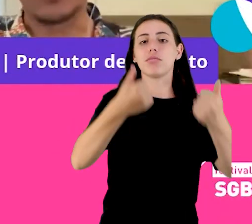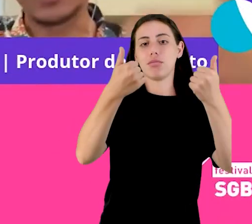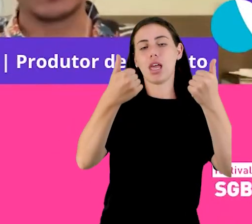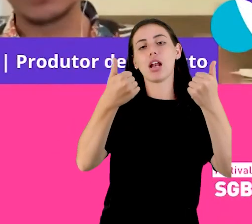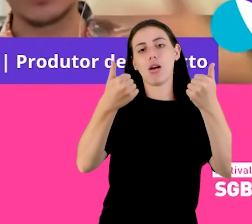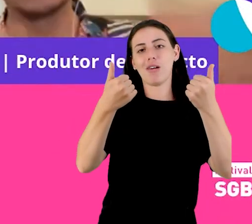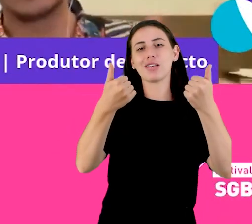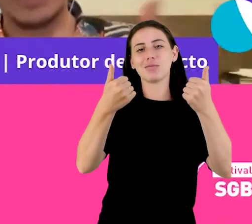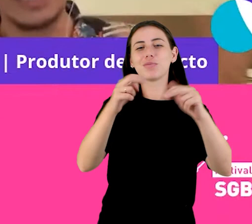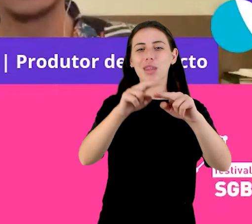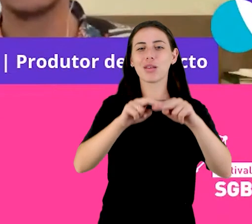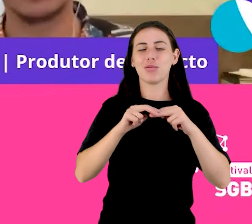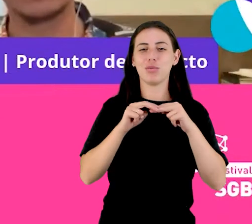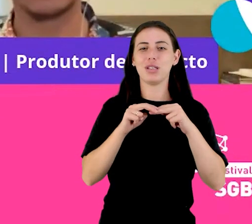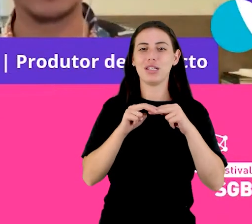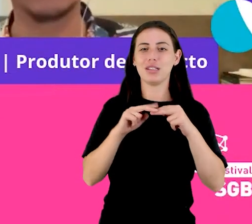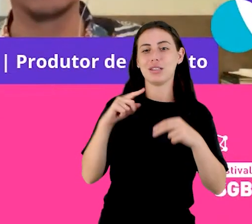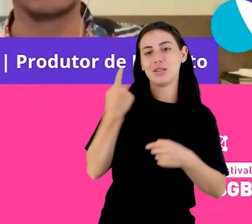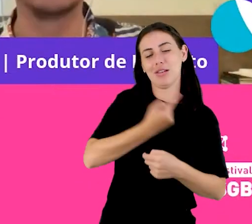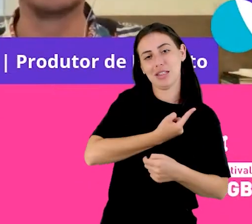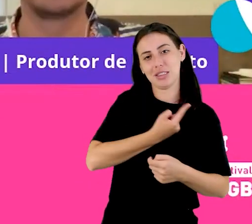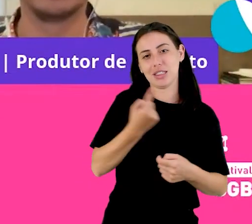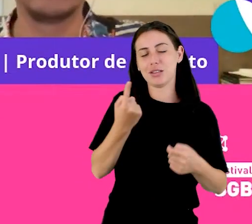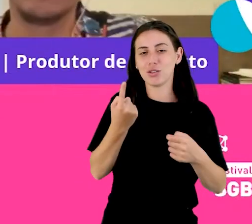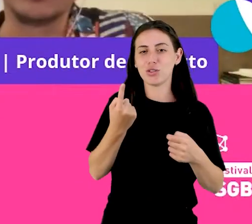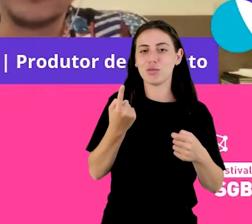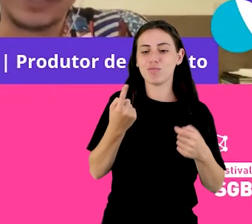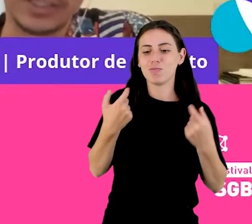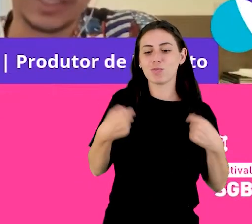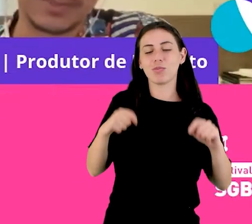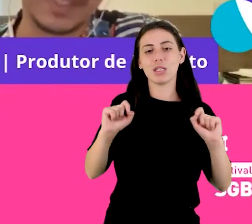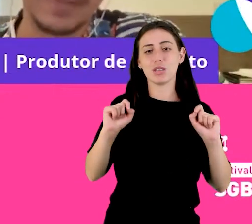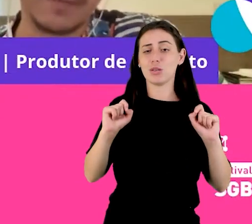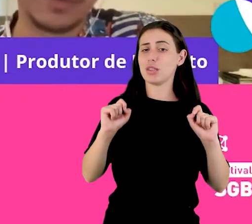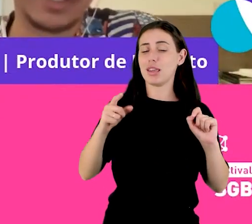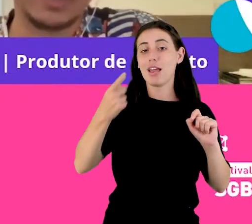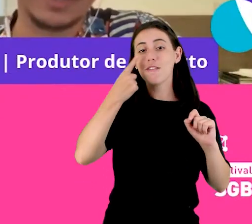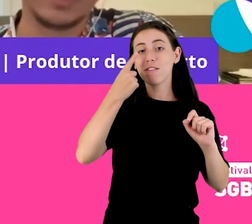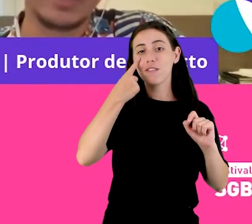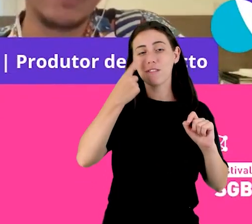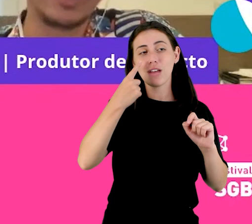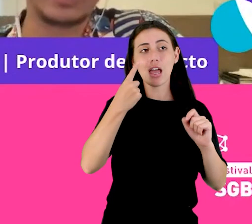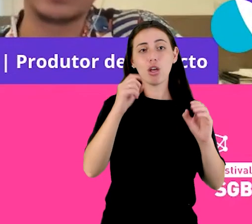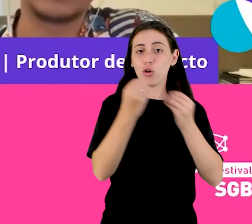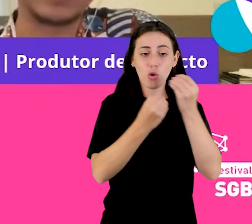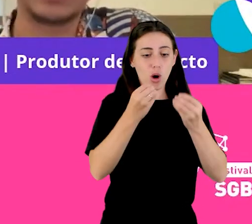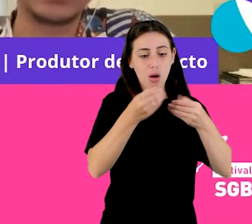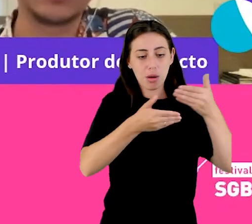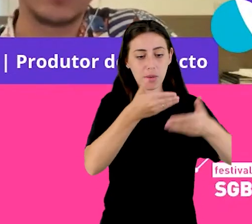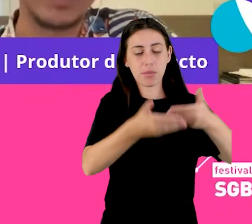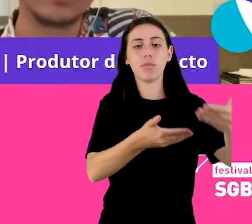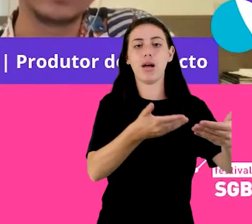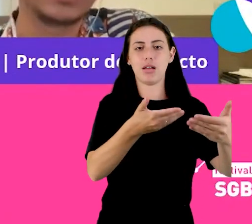aí começa a acontecer, tá na Taturana, tá na rede, as coisas começam a acontecer. Foi muito difícil esse ano de pandemia, porque, embora tenha essa